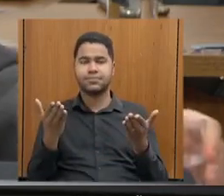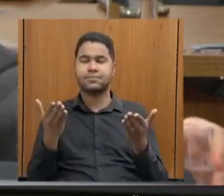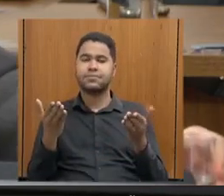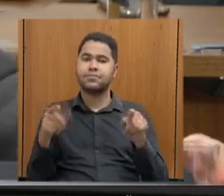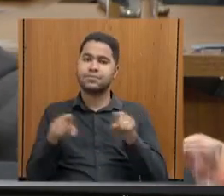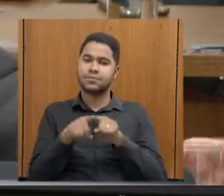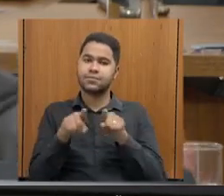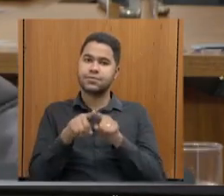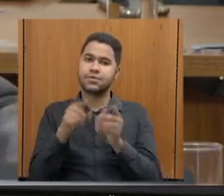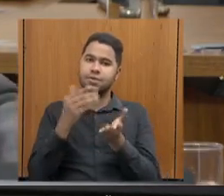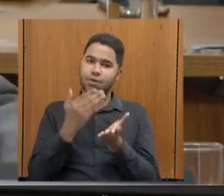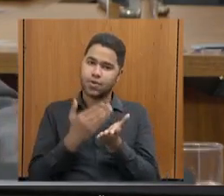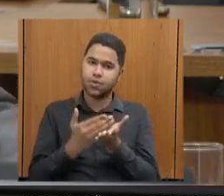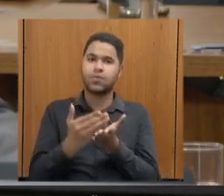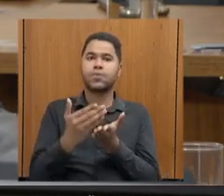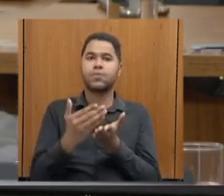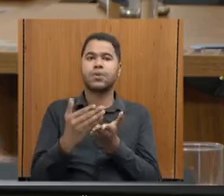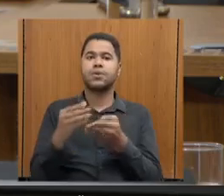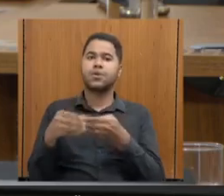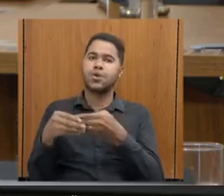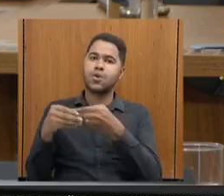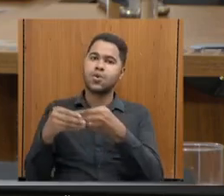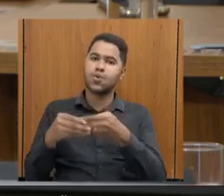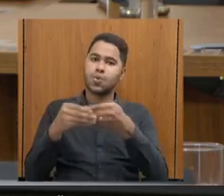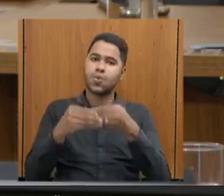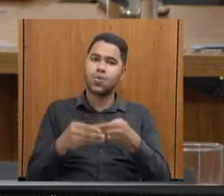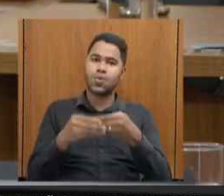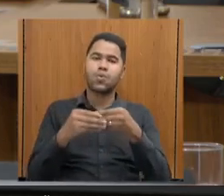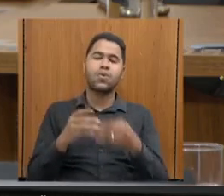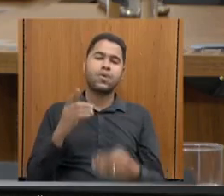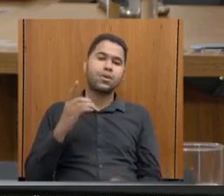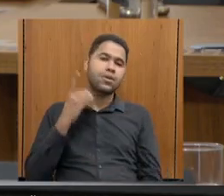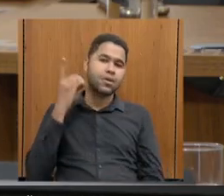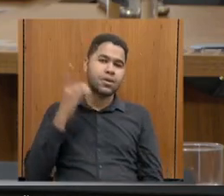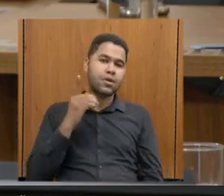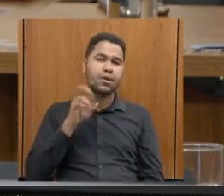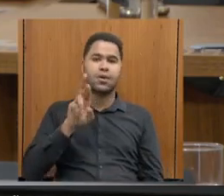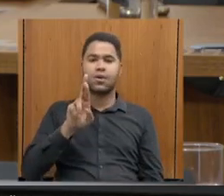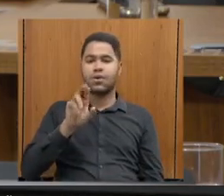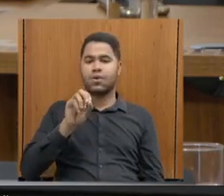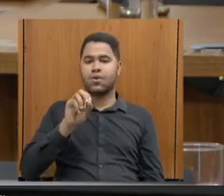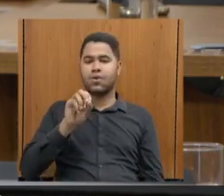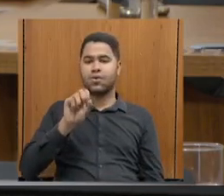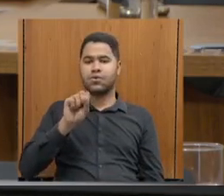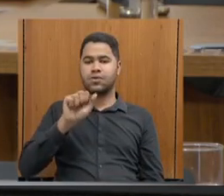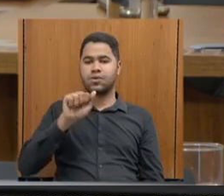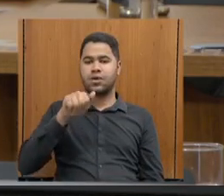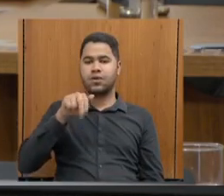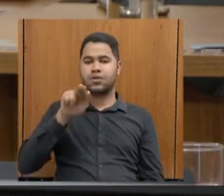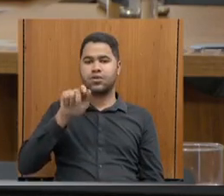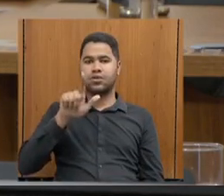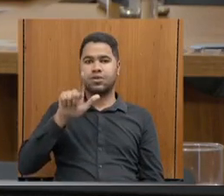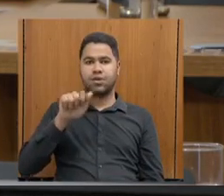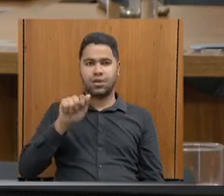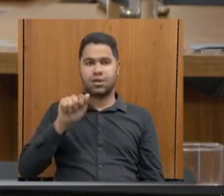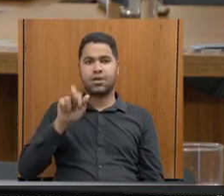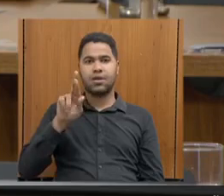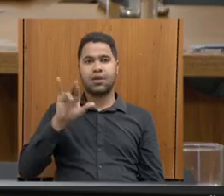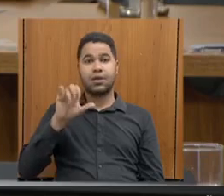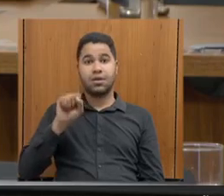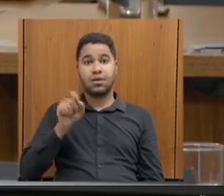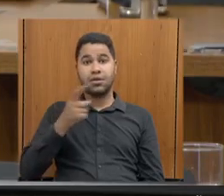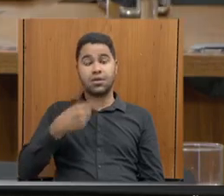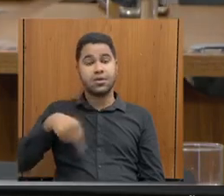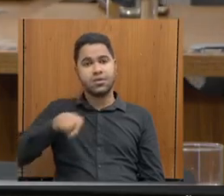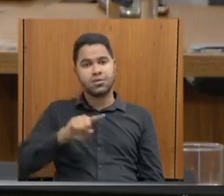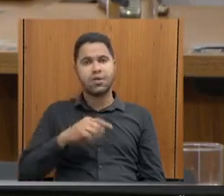queria aqui também começar cumprimentando né deputada Rosângela Reis é para nós aqui de fato